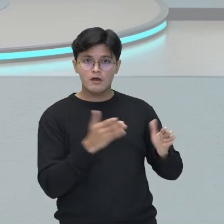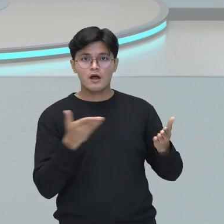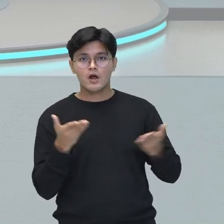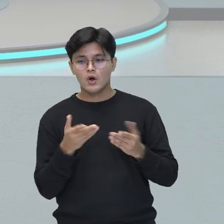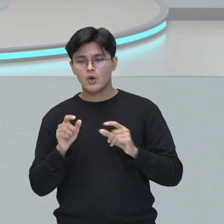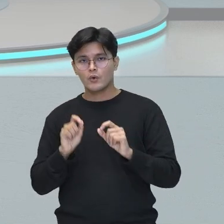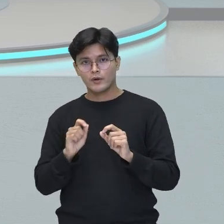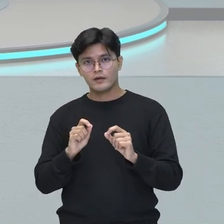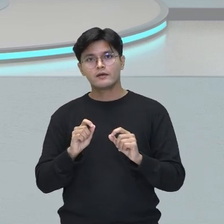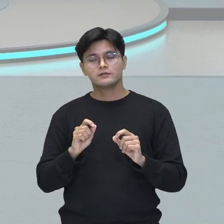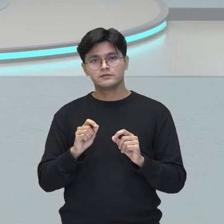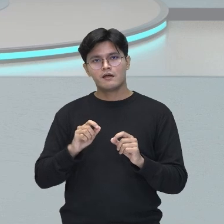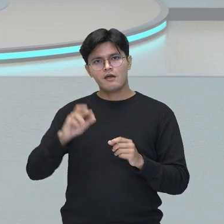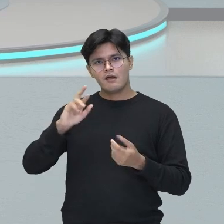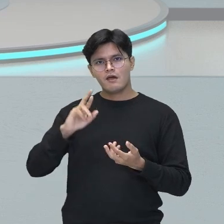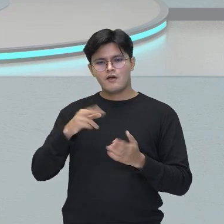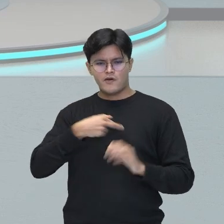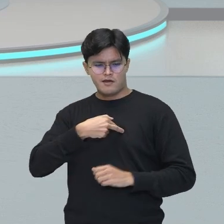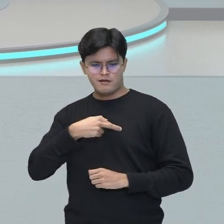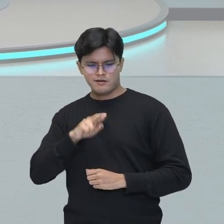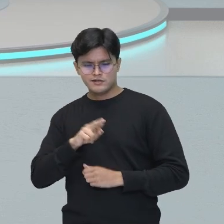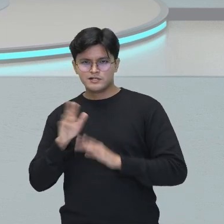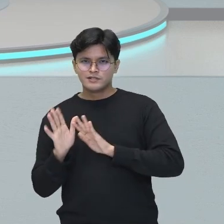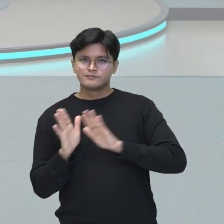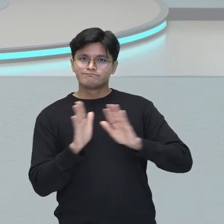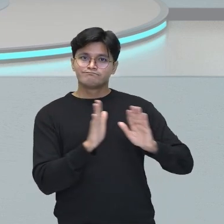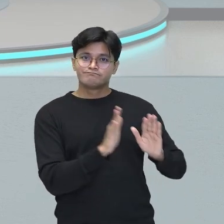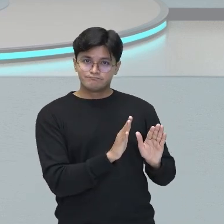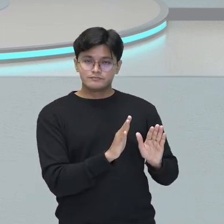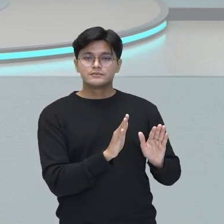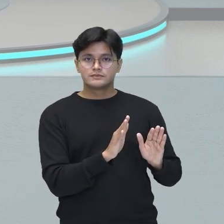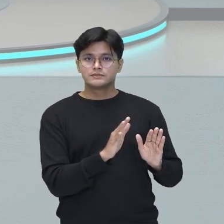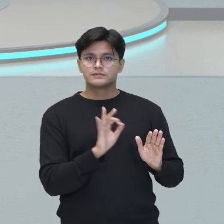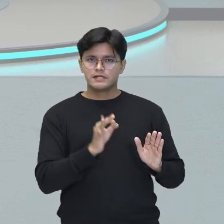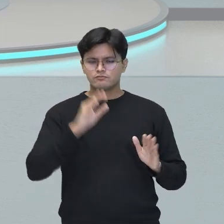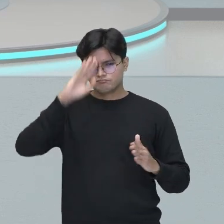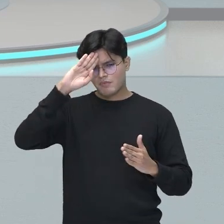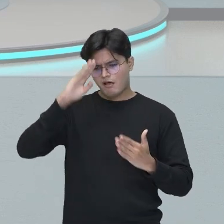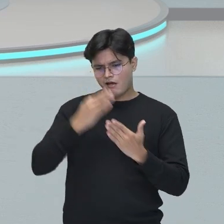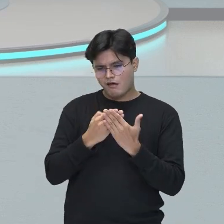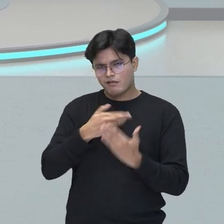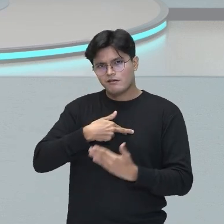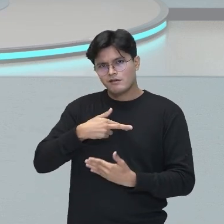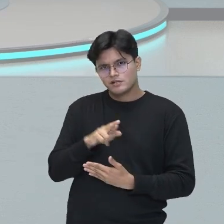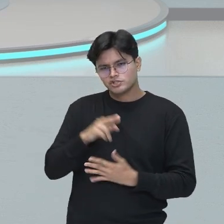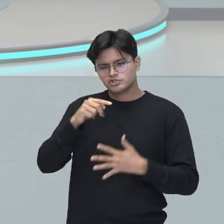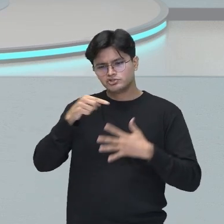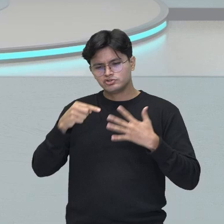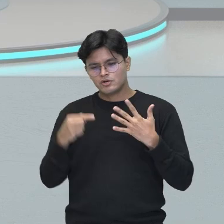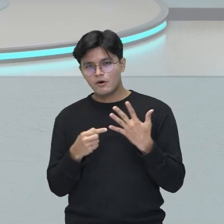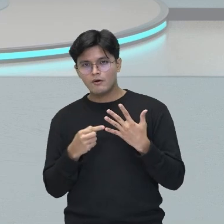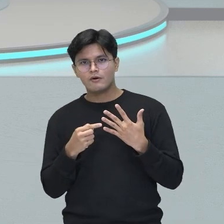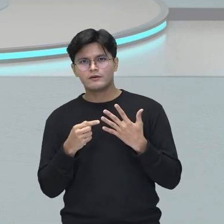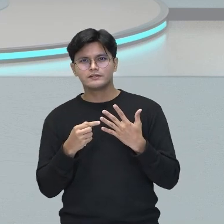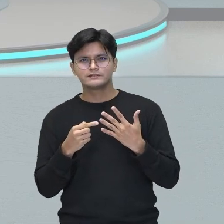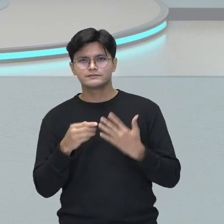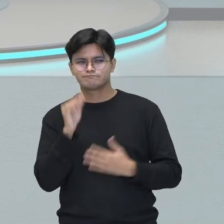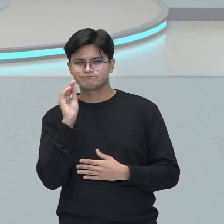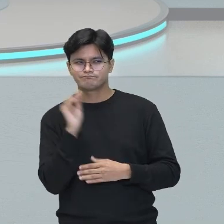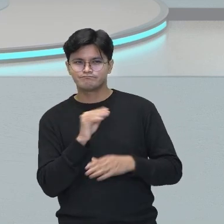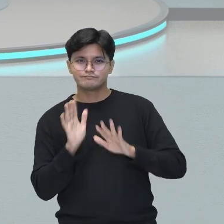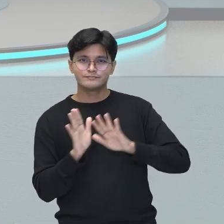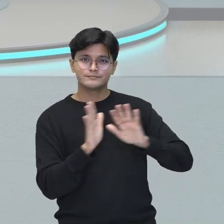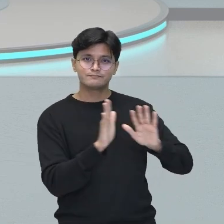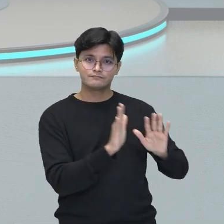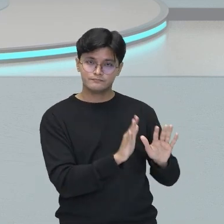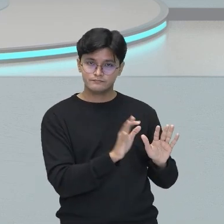passar Já o outro então afastamento de dogmas e da religião aí ó vão deixar mais de lado